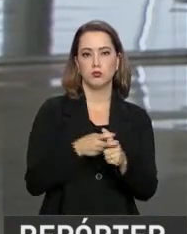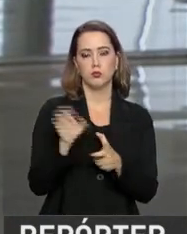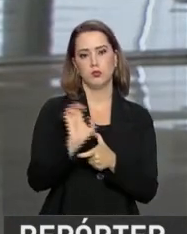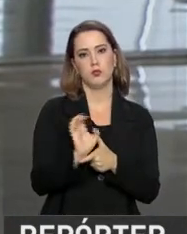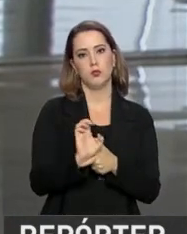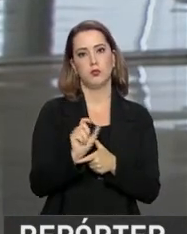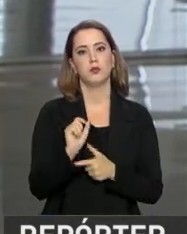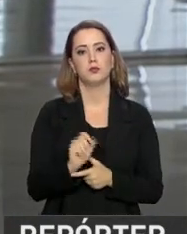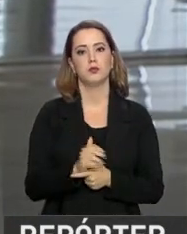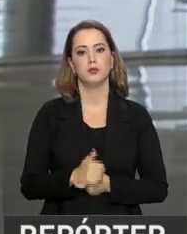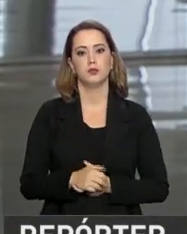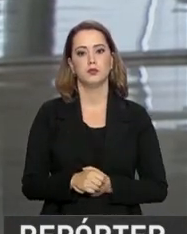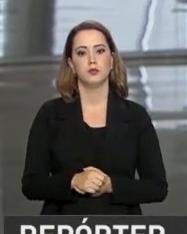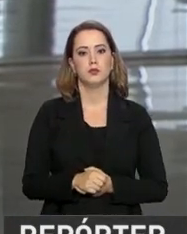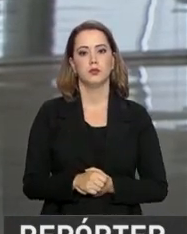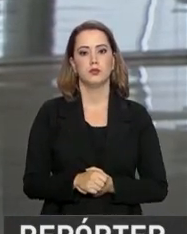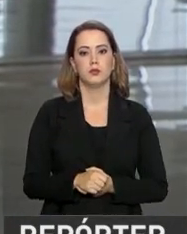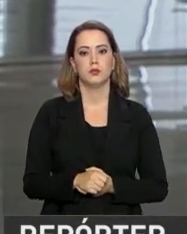estados.